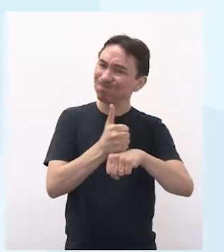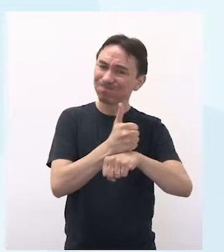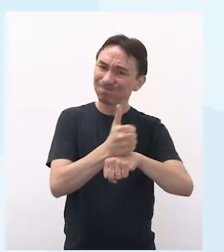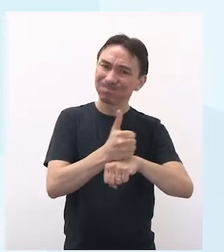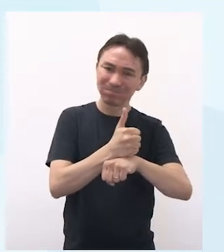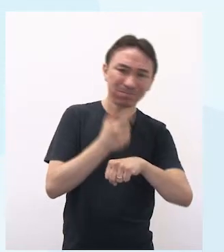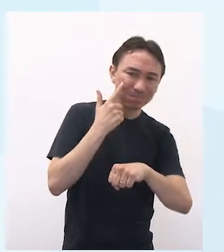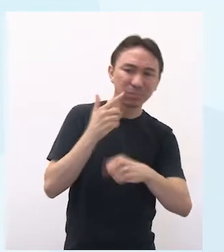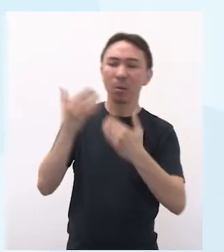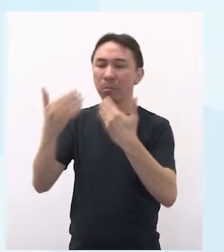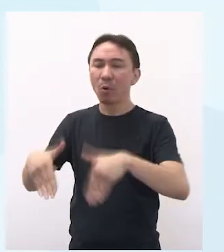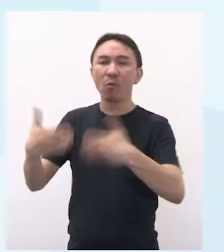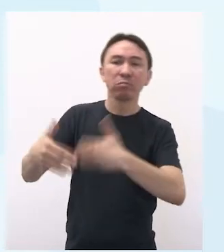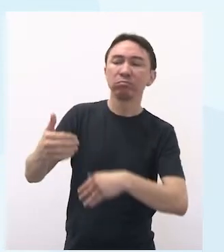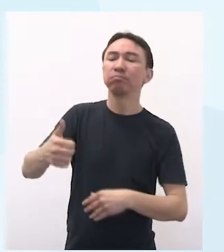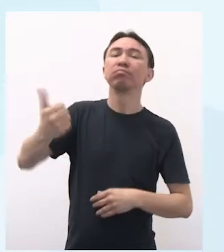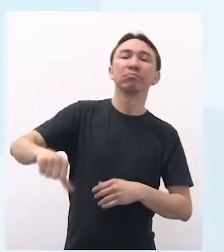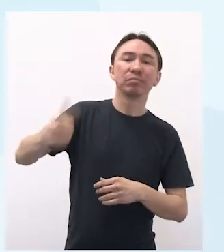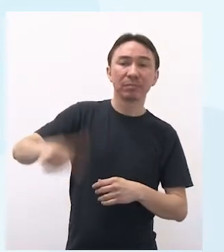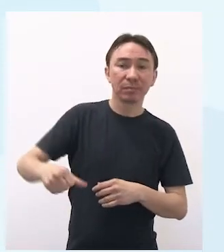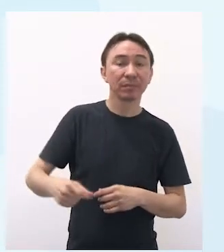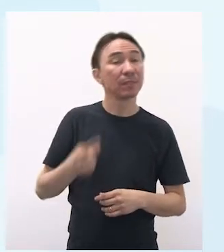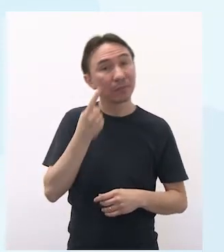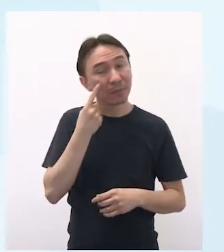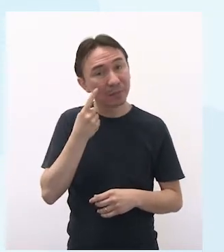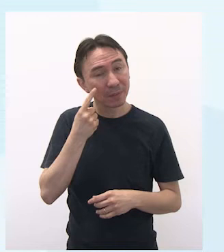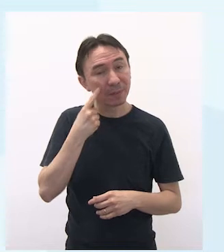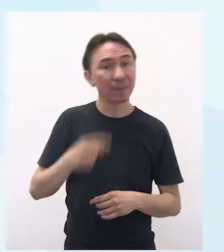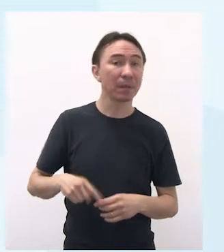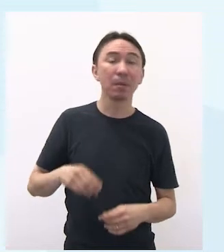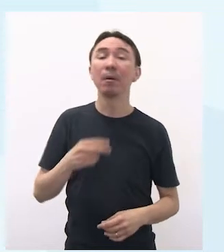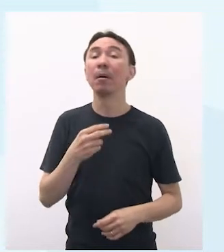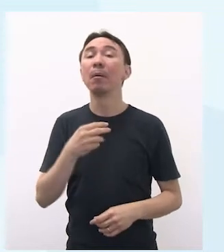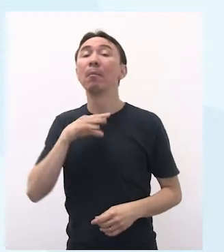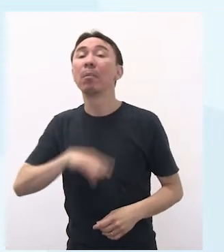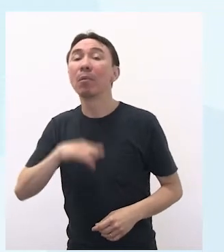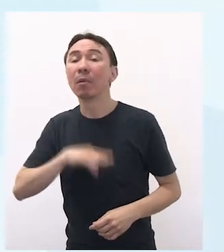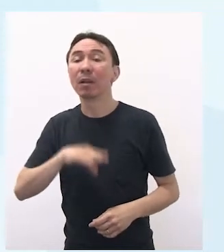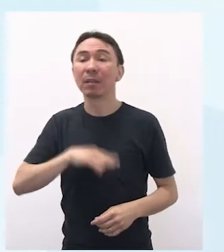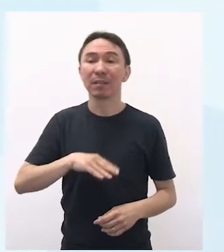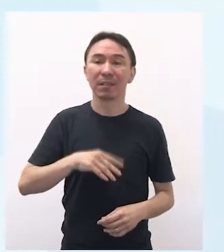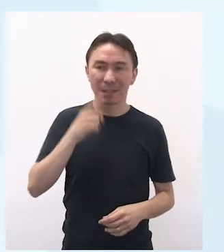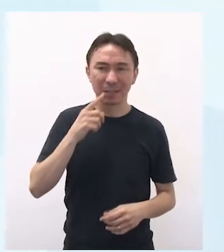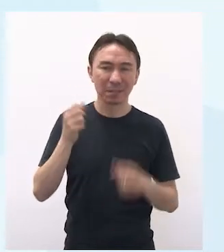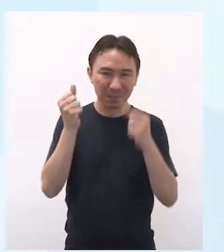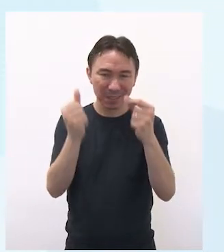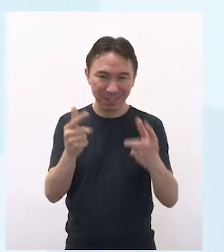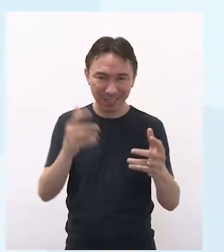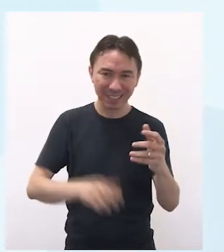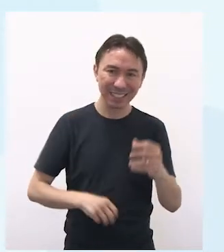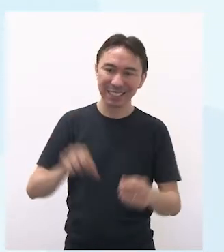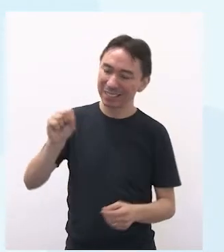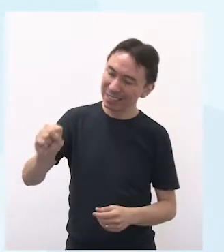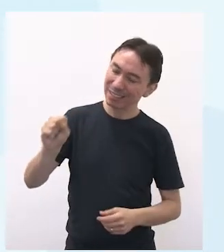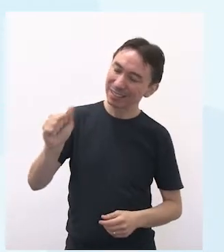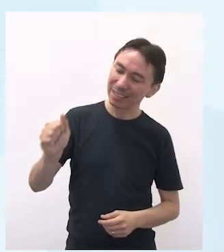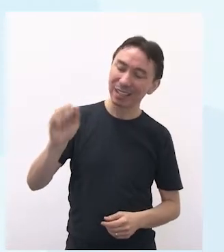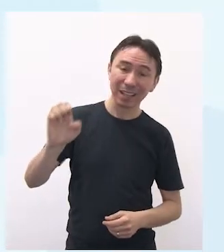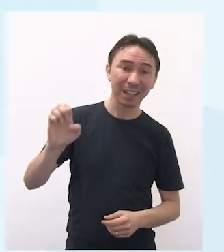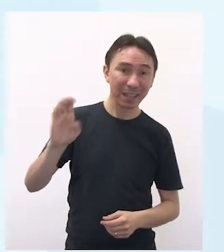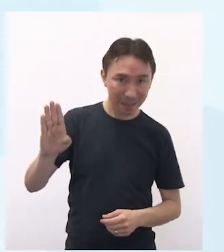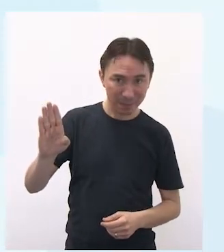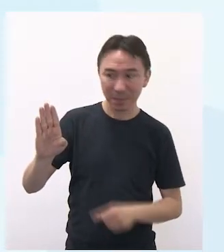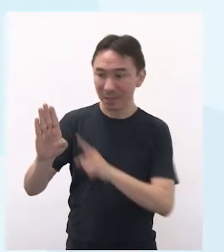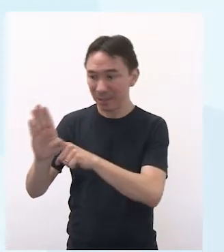agora de língua portuguesa a respeito por que fazer uso do resultado do SAEB 2019